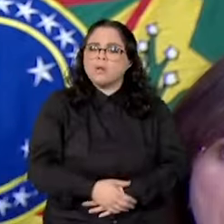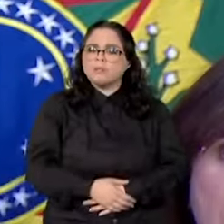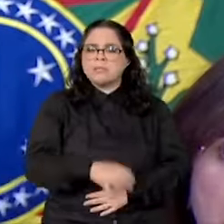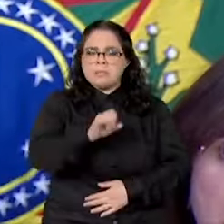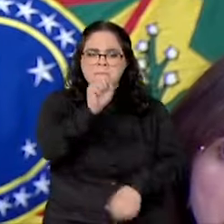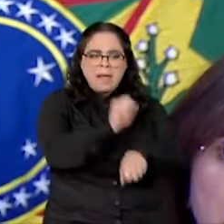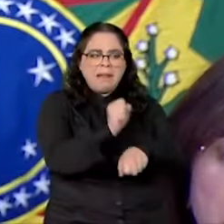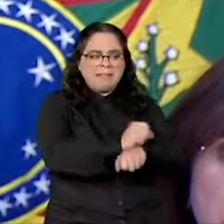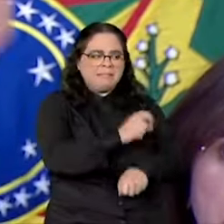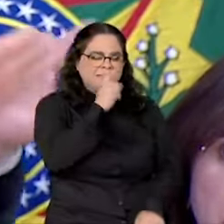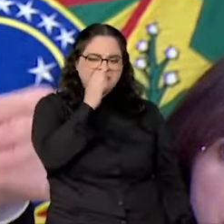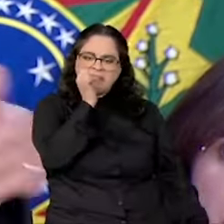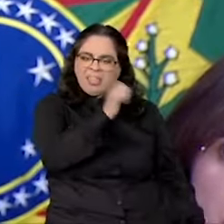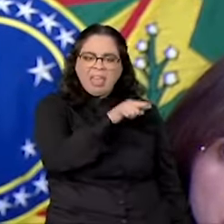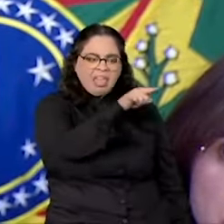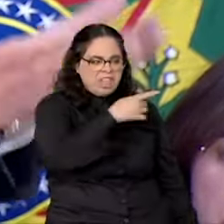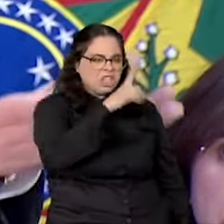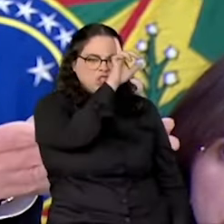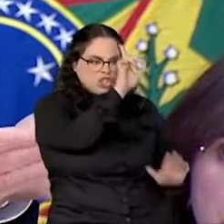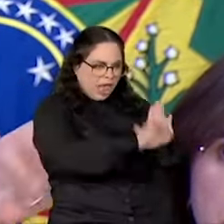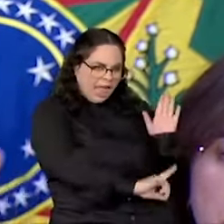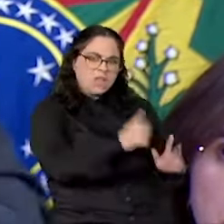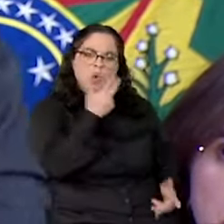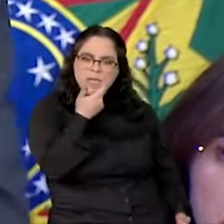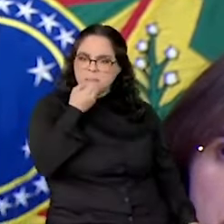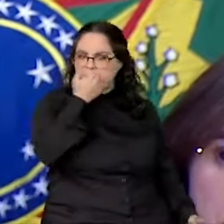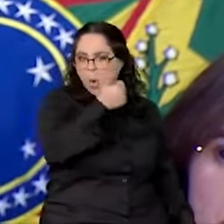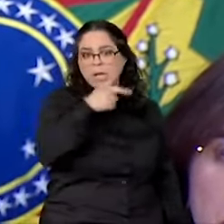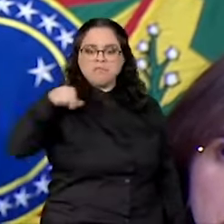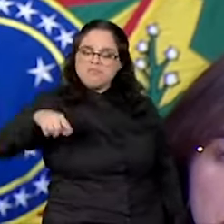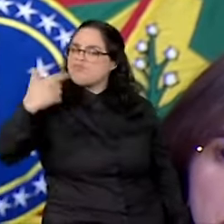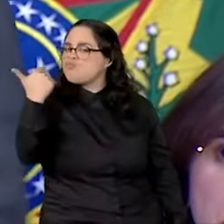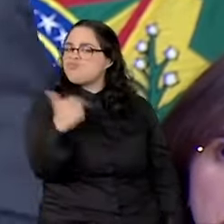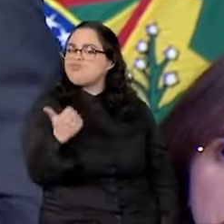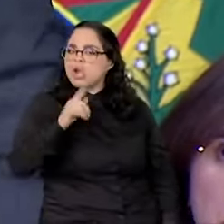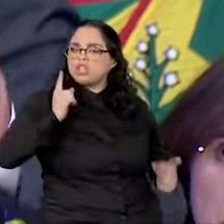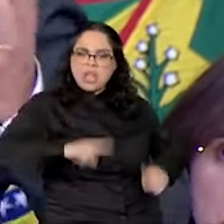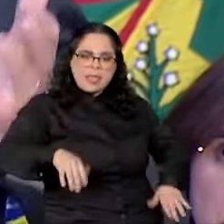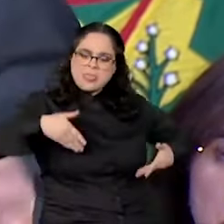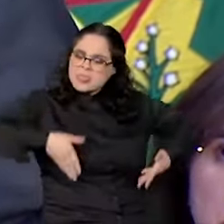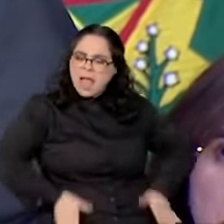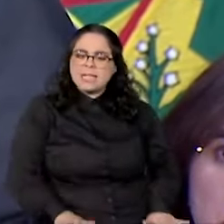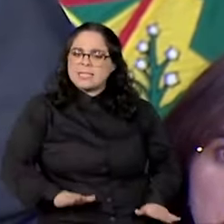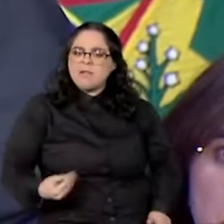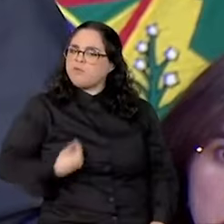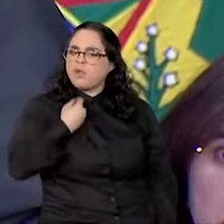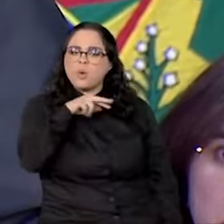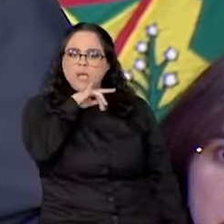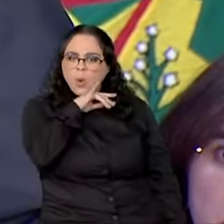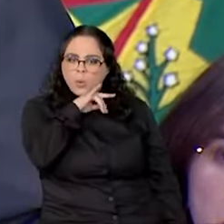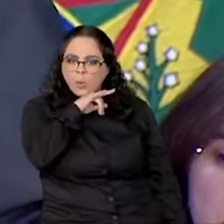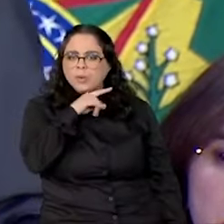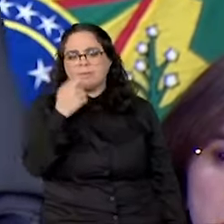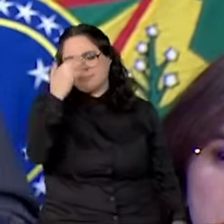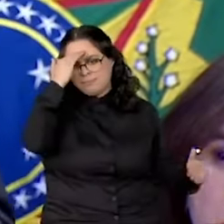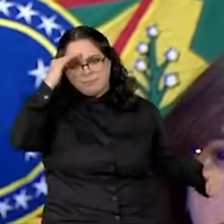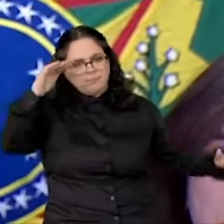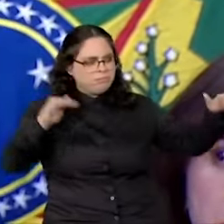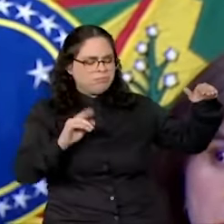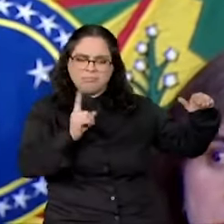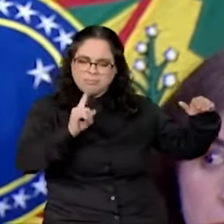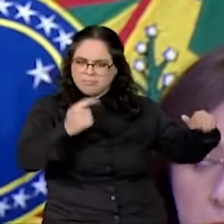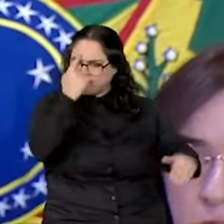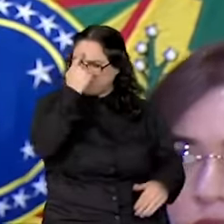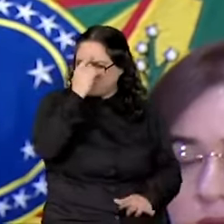mania de achar que tem gente que tem direito e que gosta de coisa boa e tem gente que nasceu para só viver coisa ruim. Não,